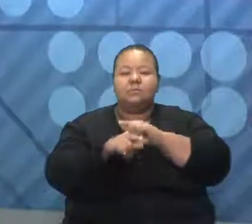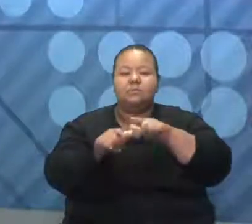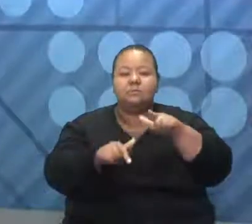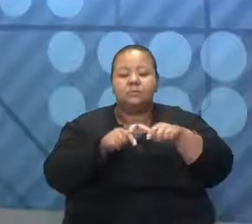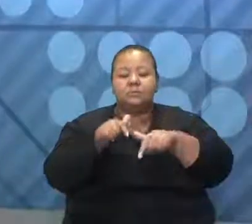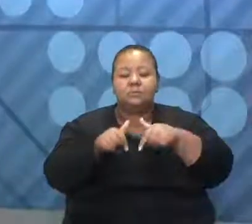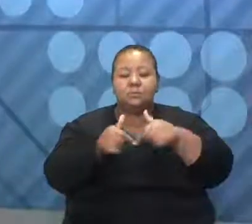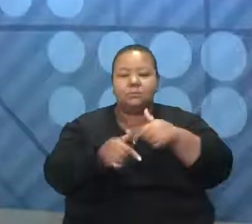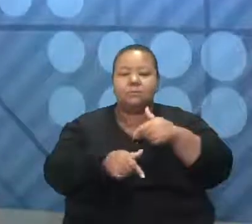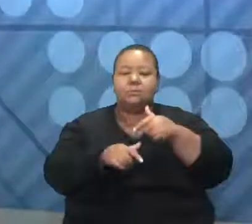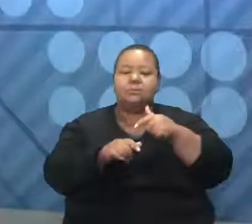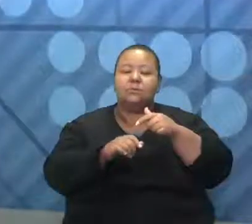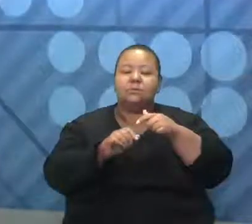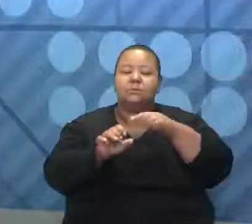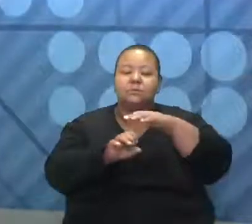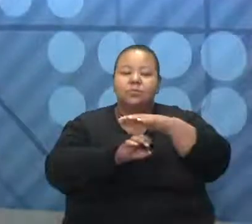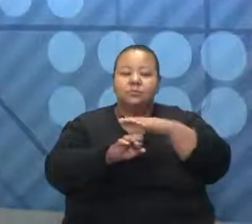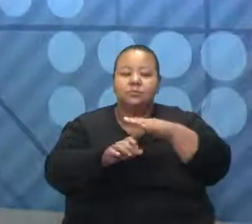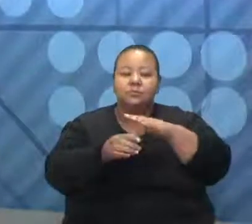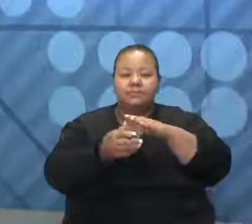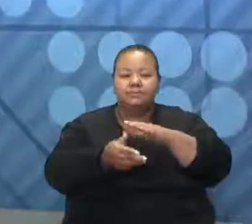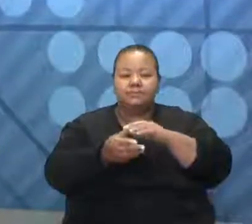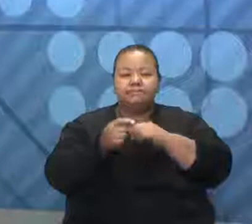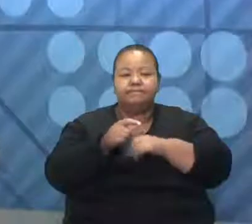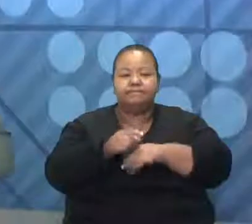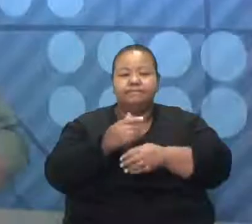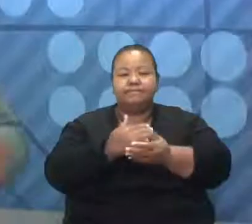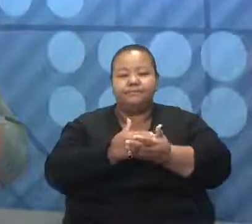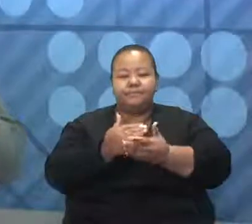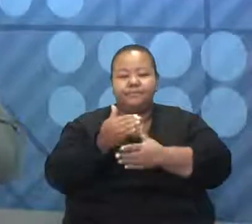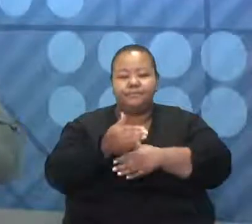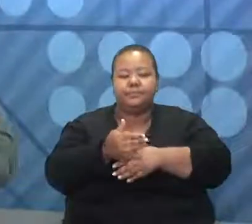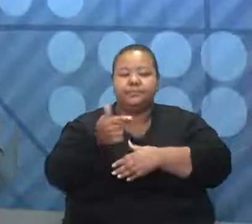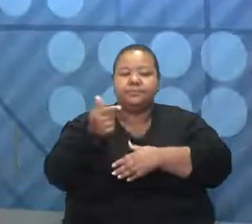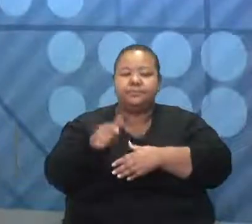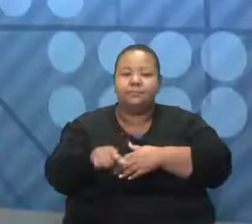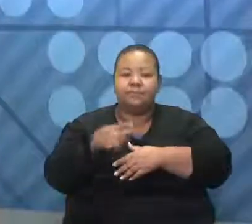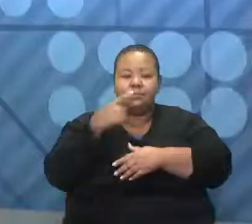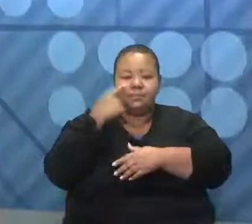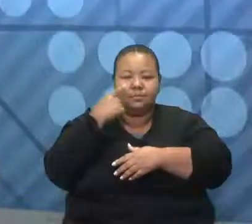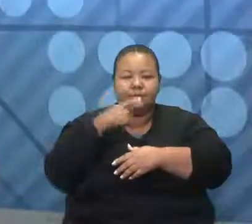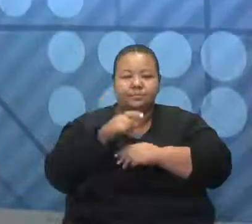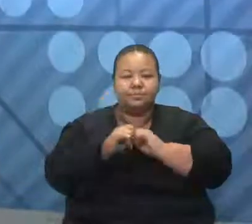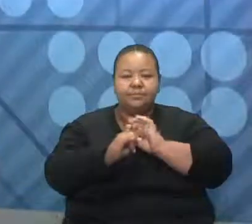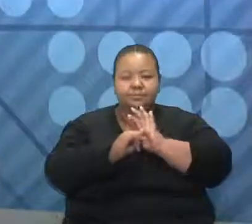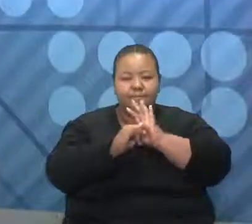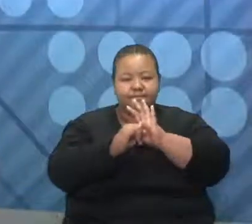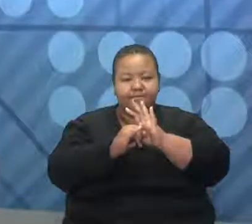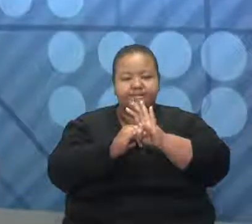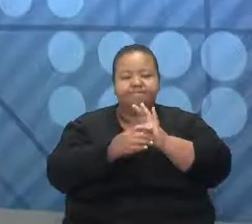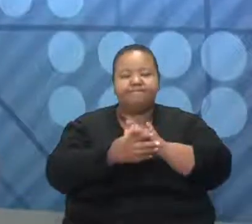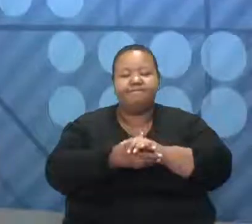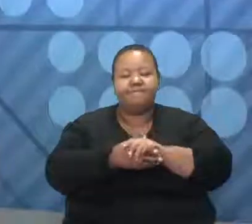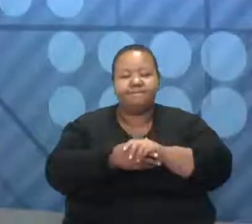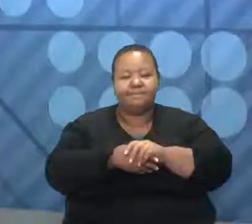atividades da empresa, do ciclo de vendas dela. É a partir daí que eu consigo analisar esses indicadores.